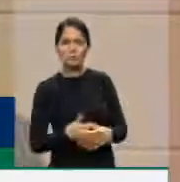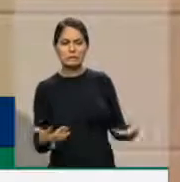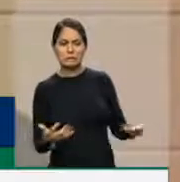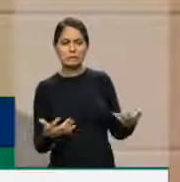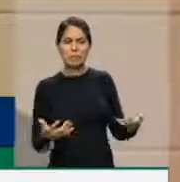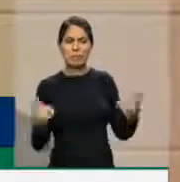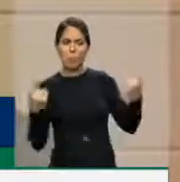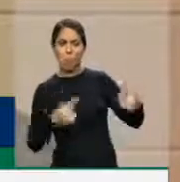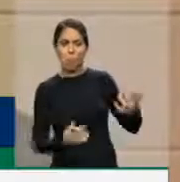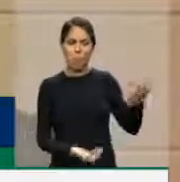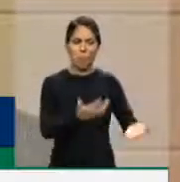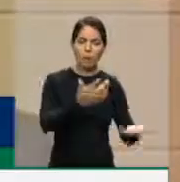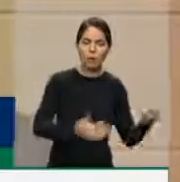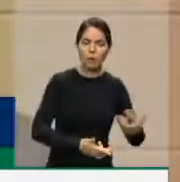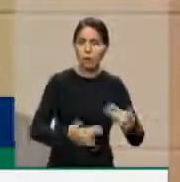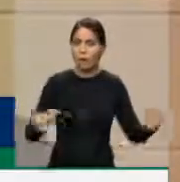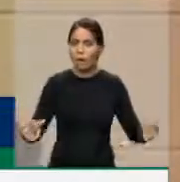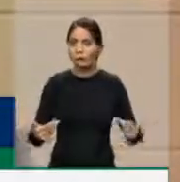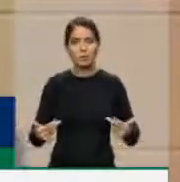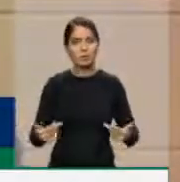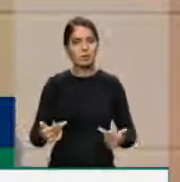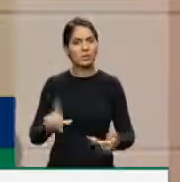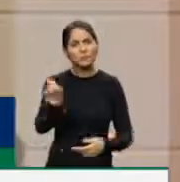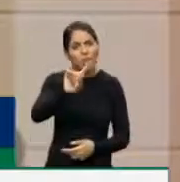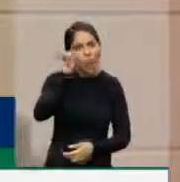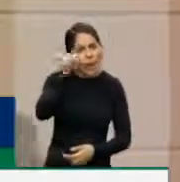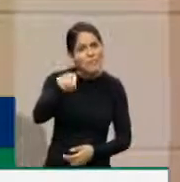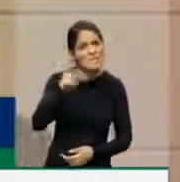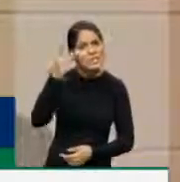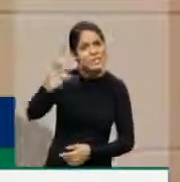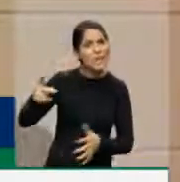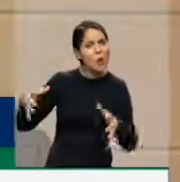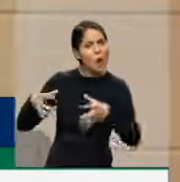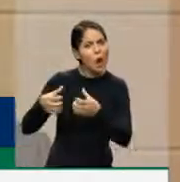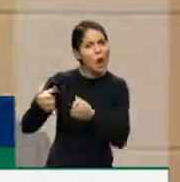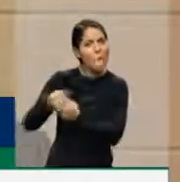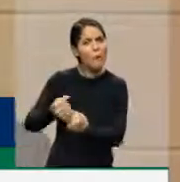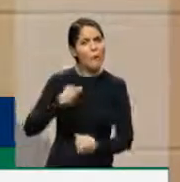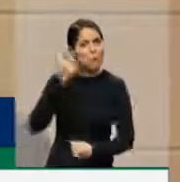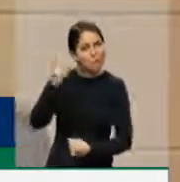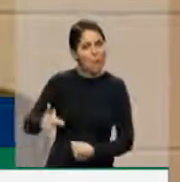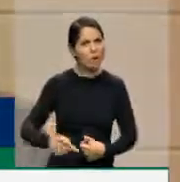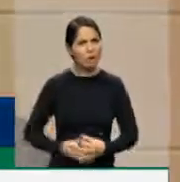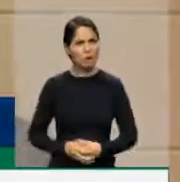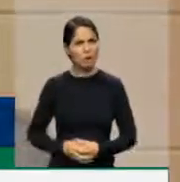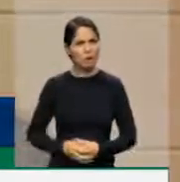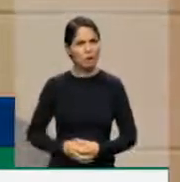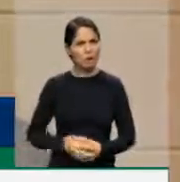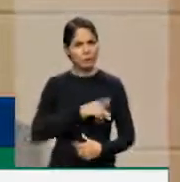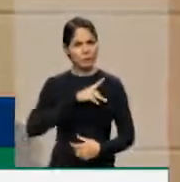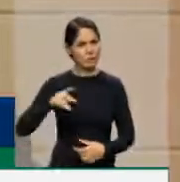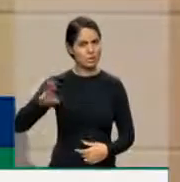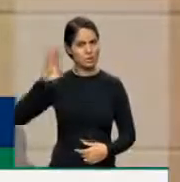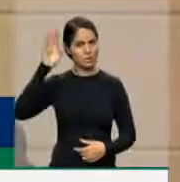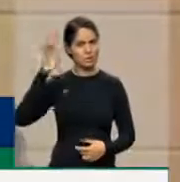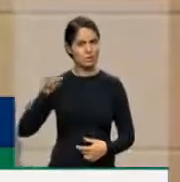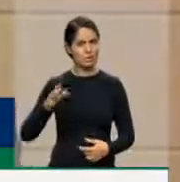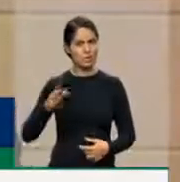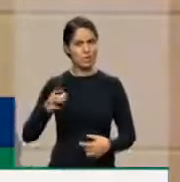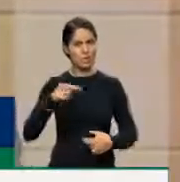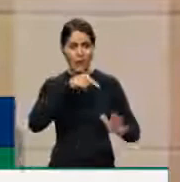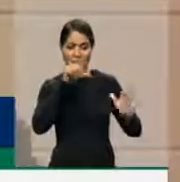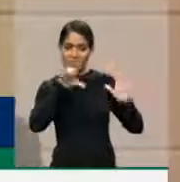estão acostumados a fazer fake news. O que está ocorrendo na Amazônia e no Pantanal é um crime contra a natureza no